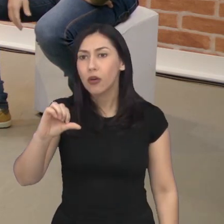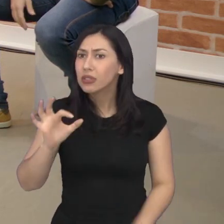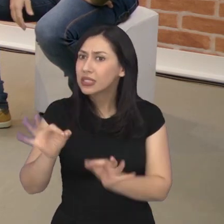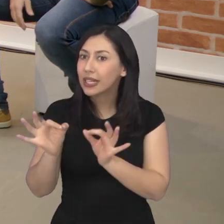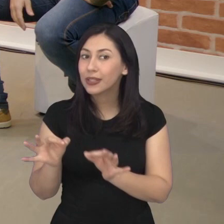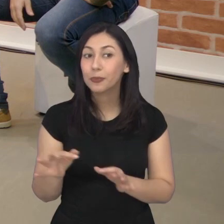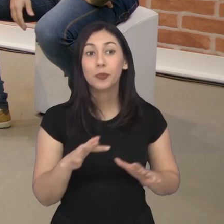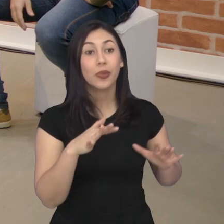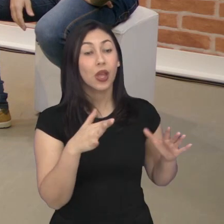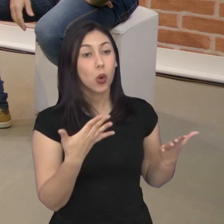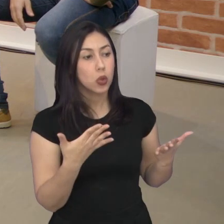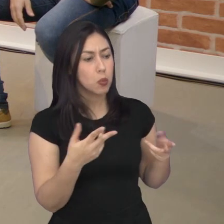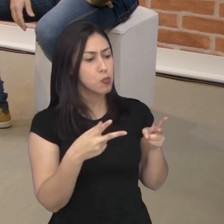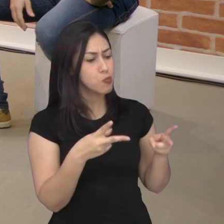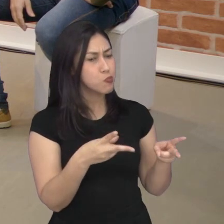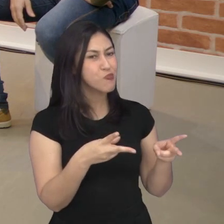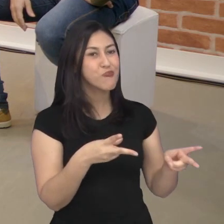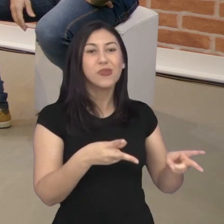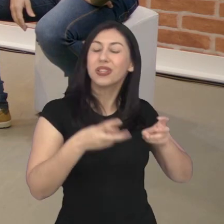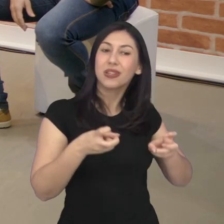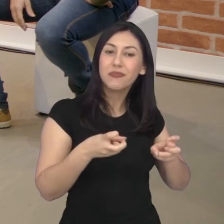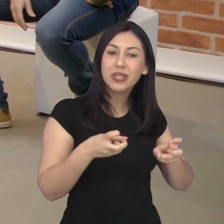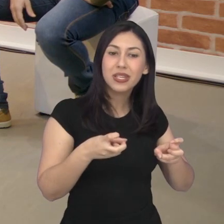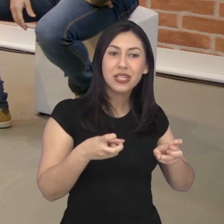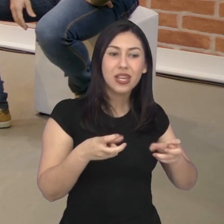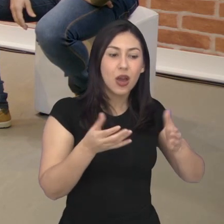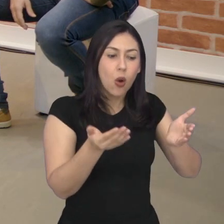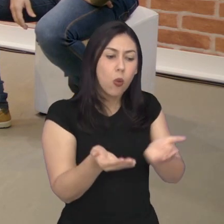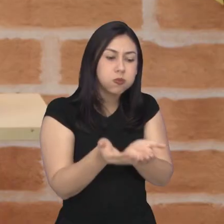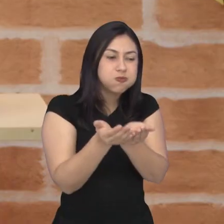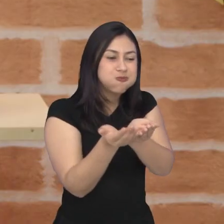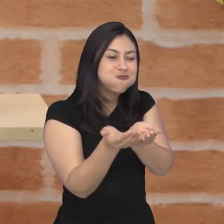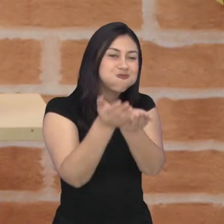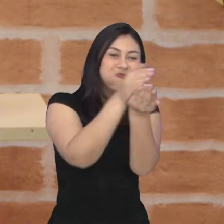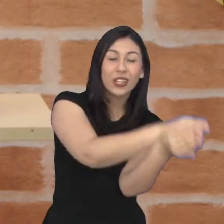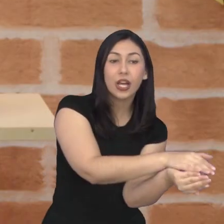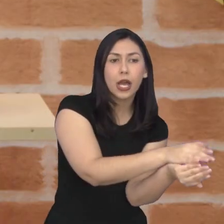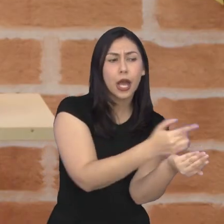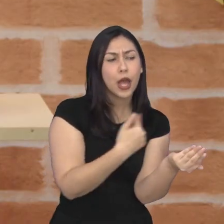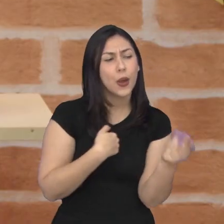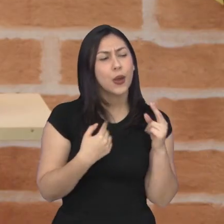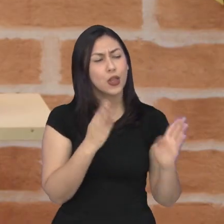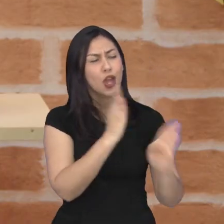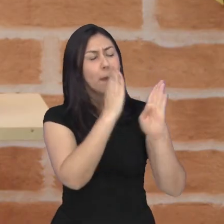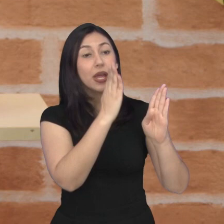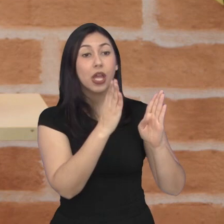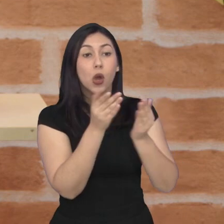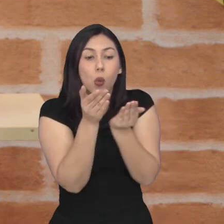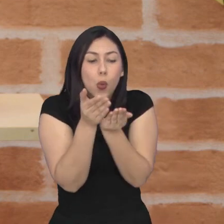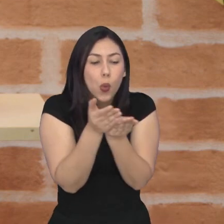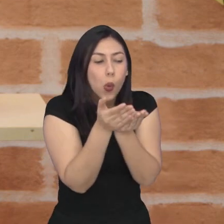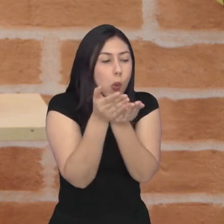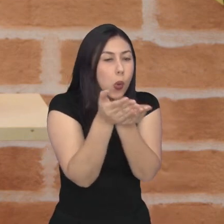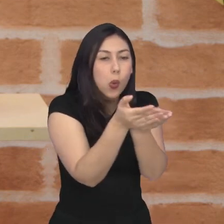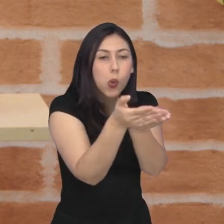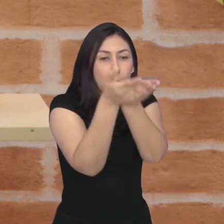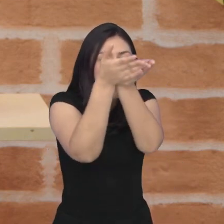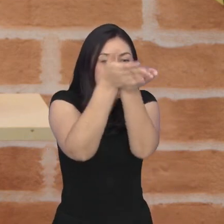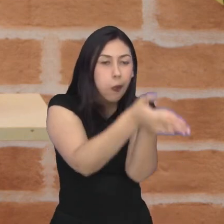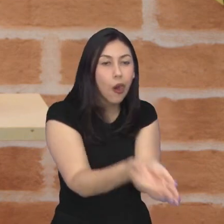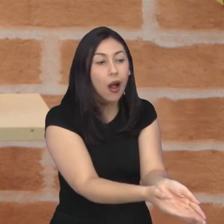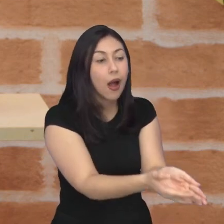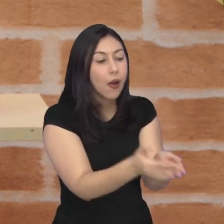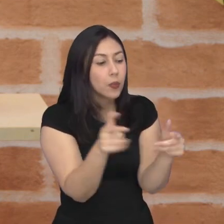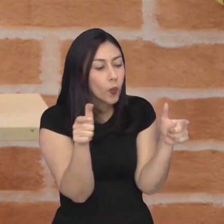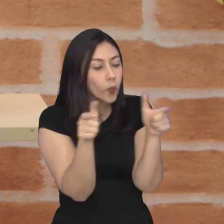vi a limitação no raft, né, que era essa coisa de virar, eu encontrei o caiaque, que você vai sozinho e torna as cachoeiras mais possíveis,